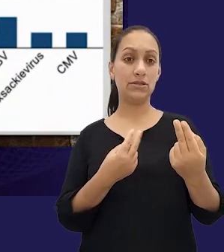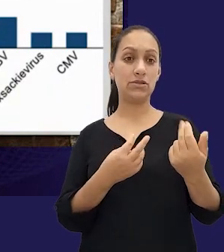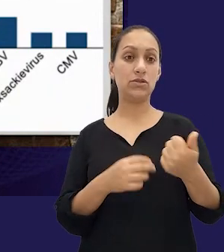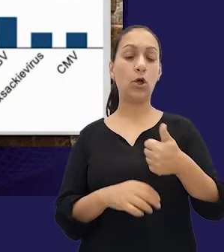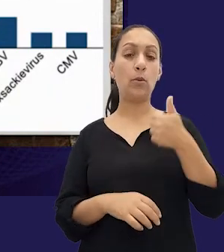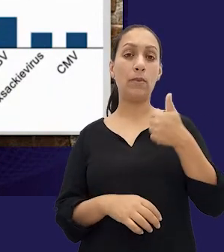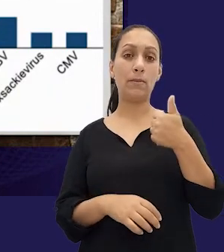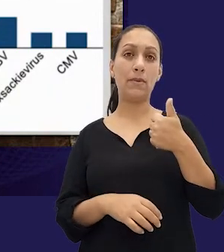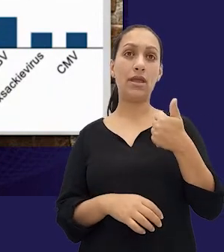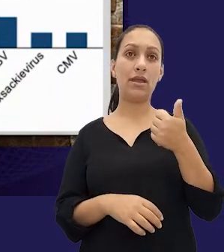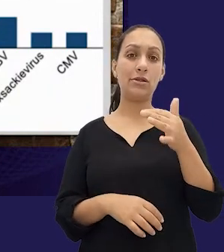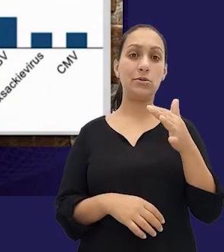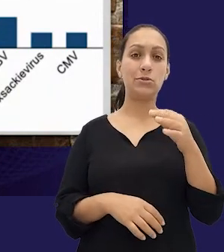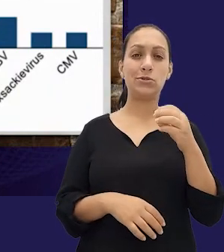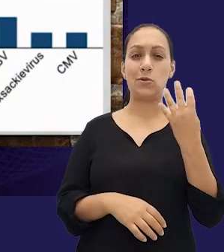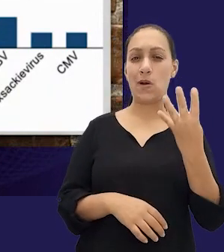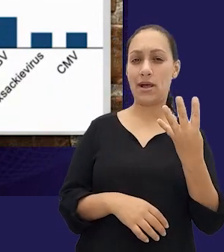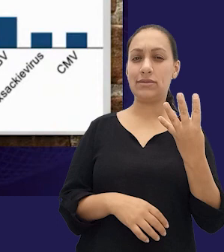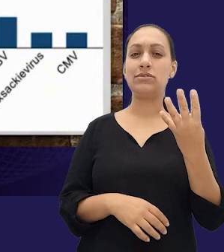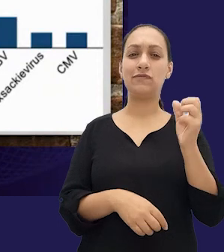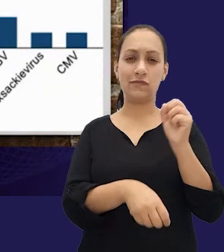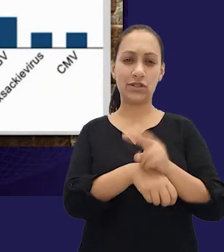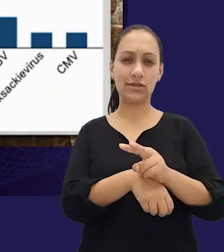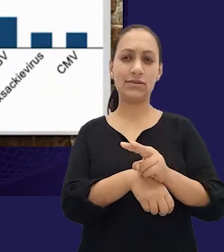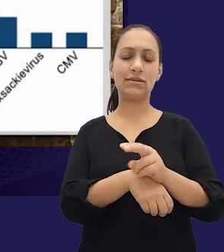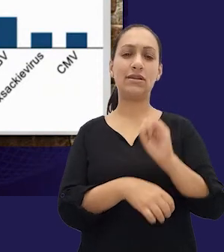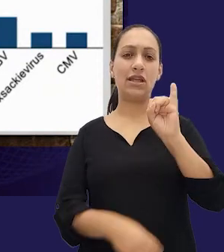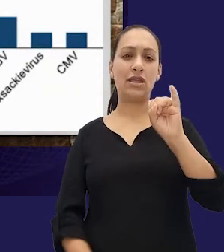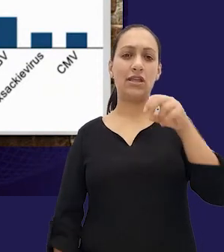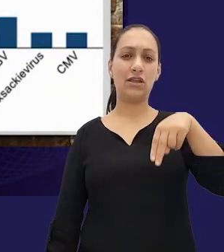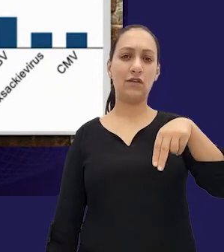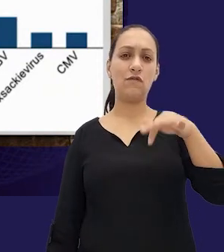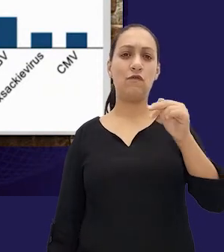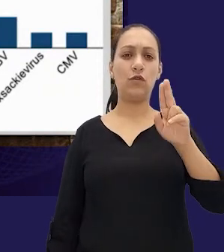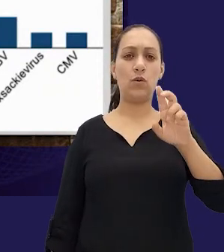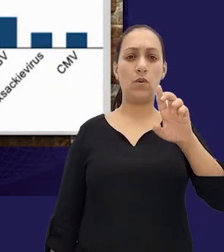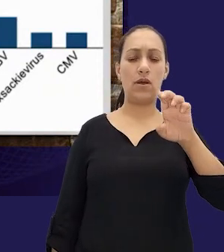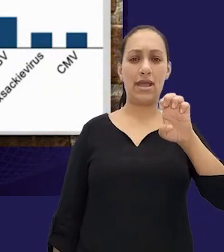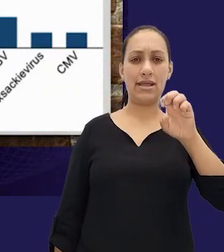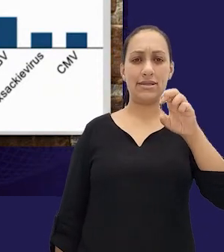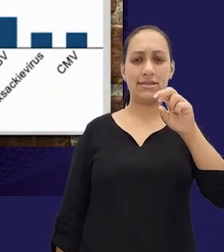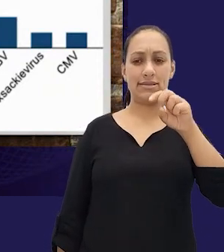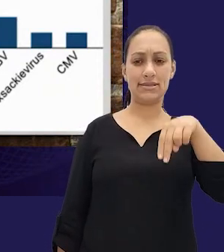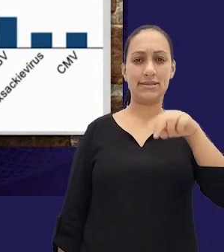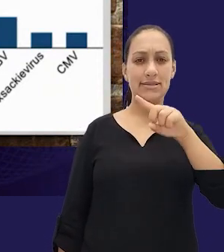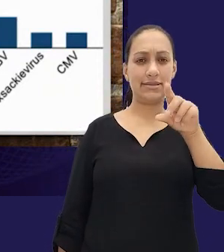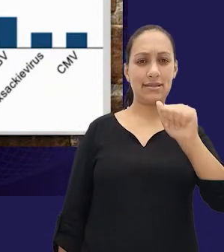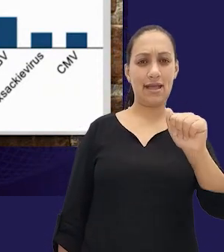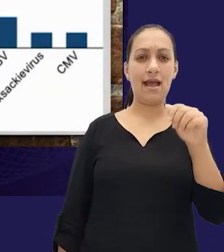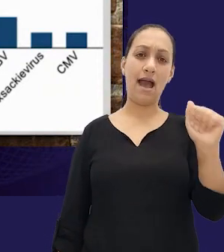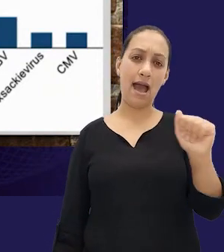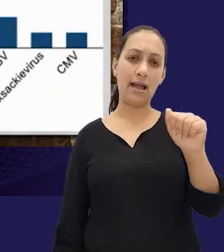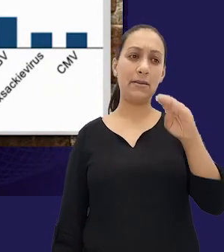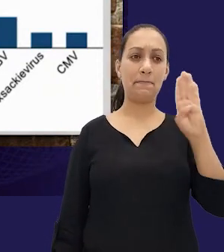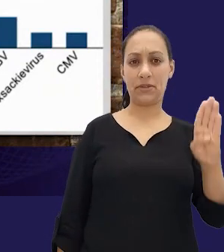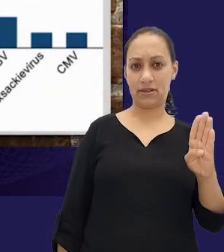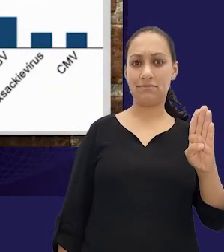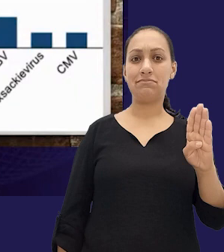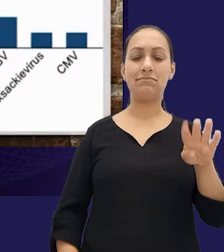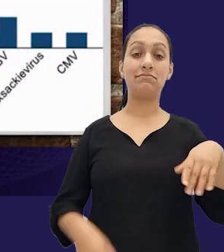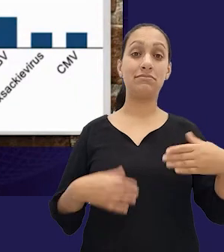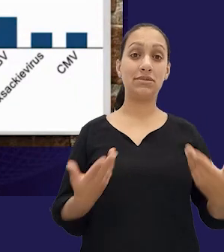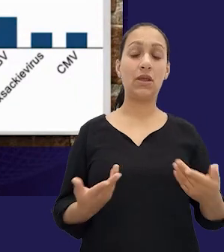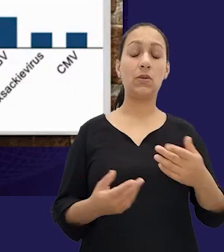primeiros 4 vírus ali, que é a influenza A, a influenza B, os enterovírus e o vírus sincicial respiratório, tá?